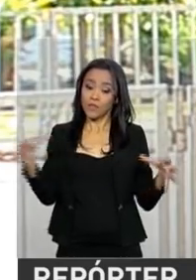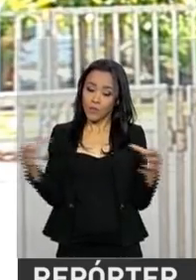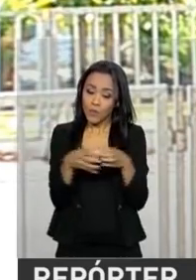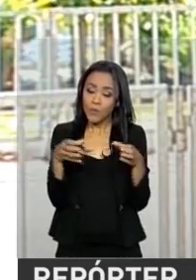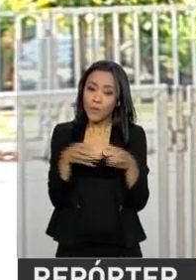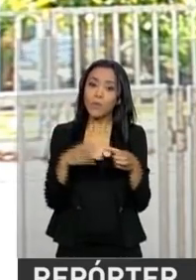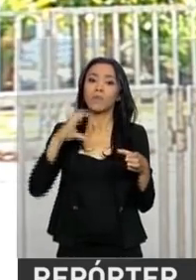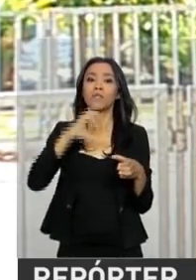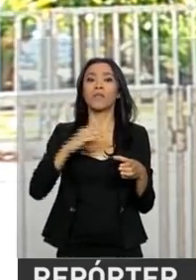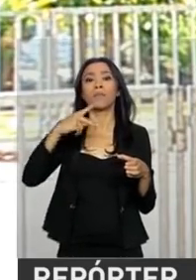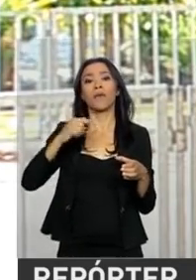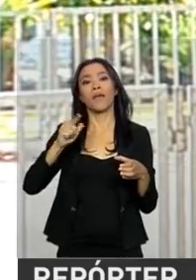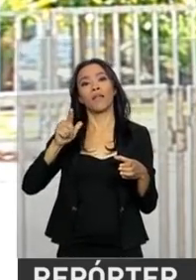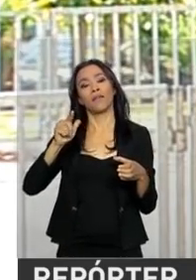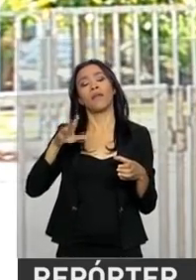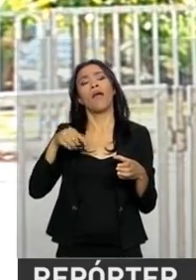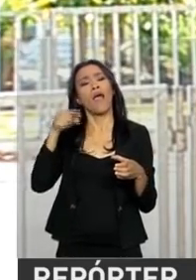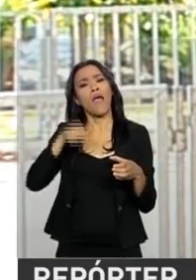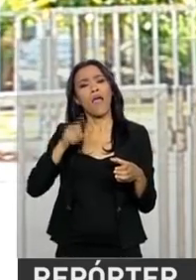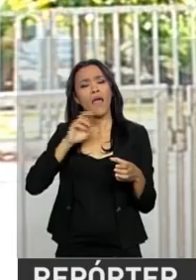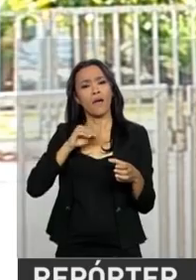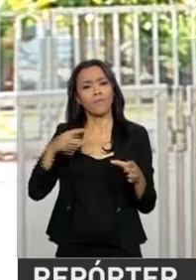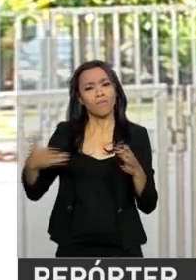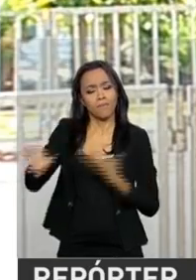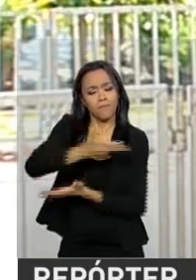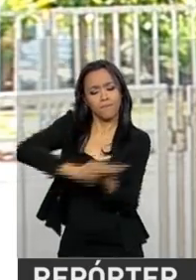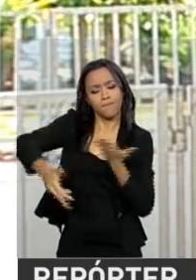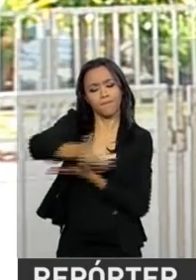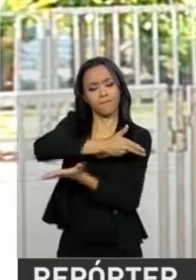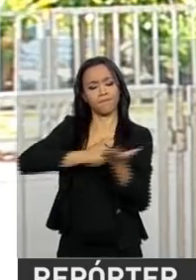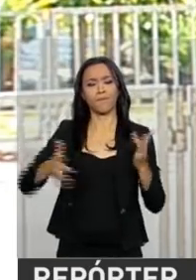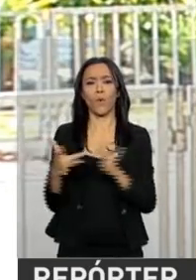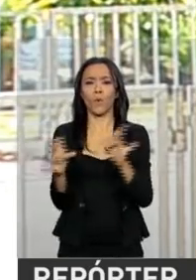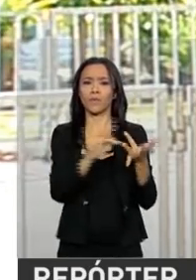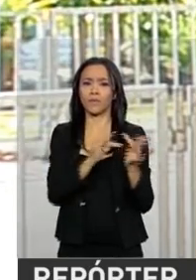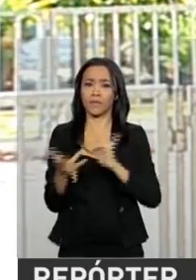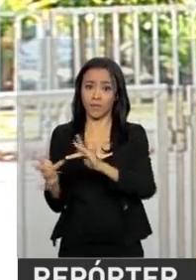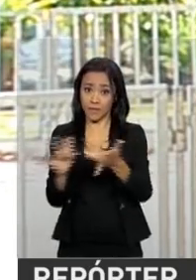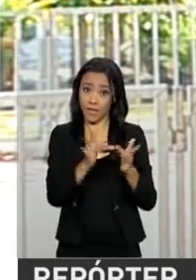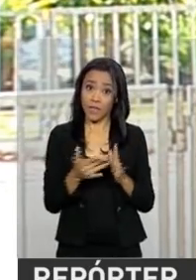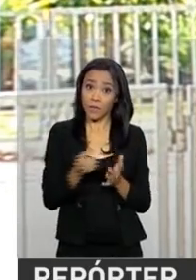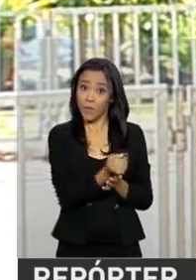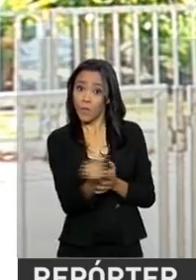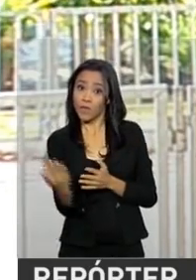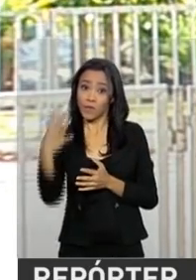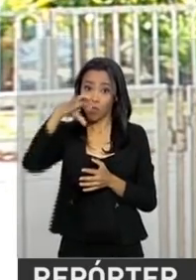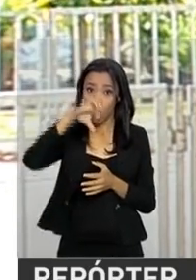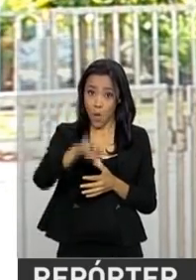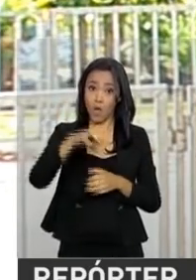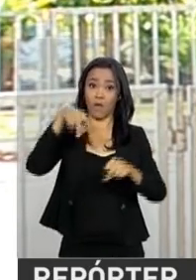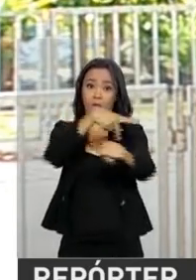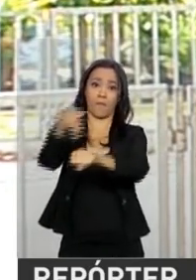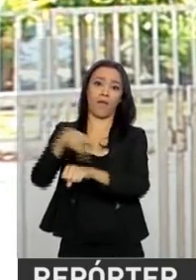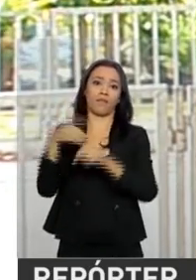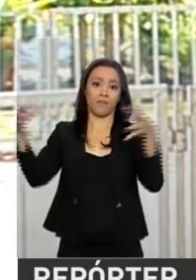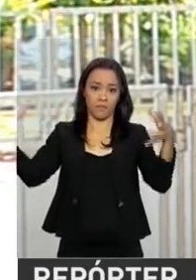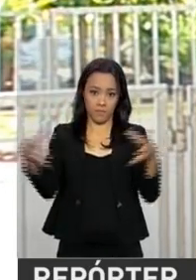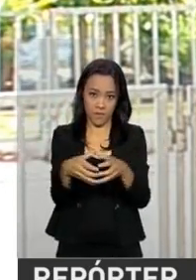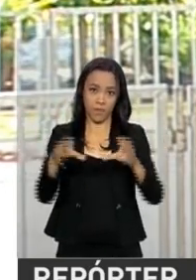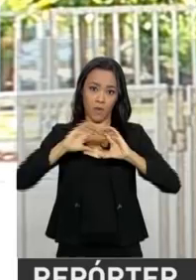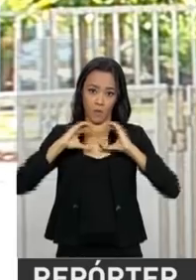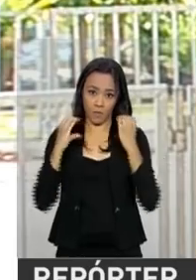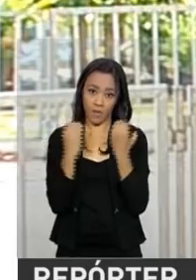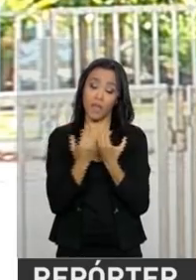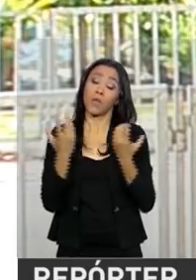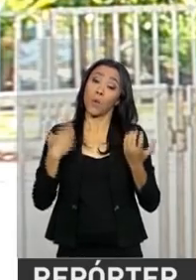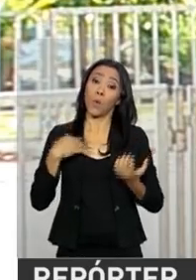pretende aprofundar a amizade mútua e a cooperação entre os nove países membros o Brasil vai assumir